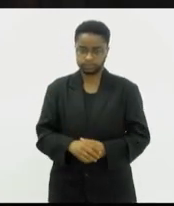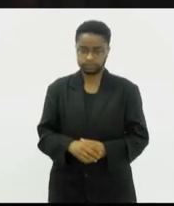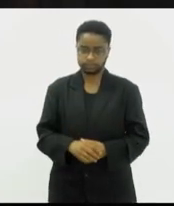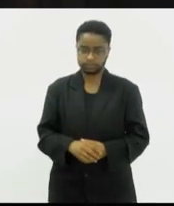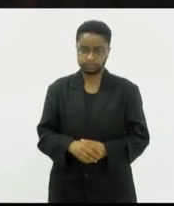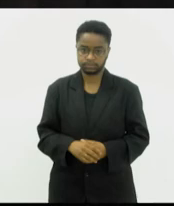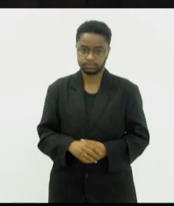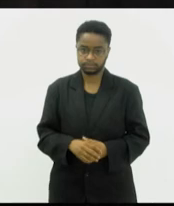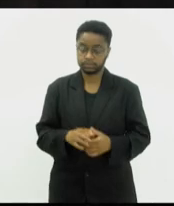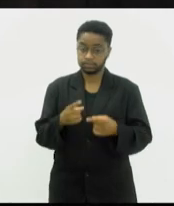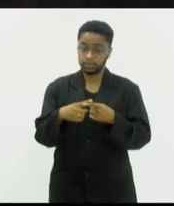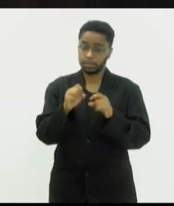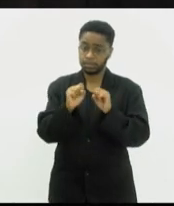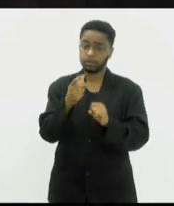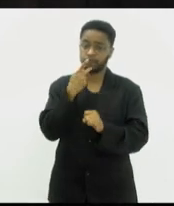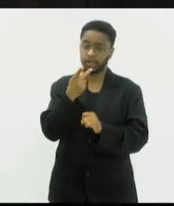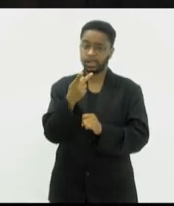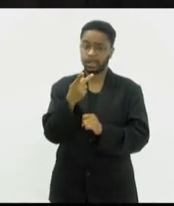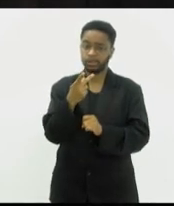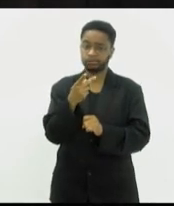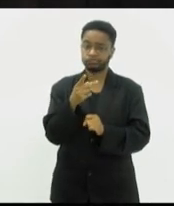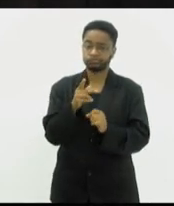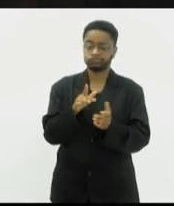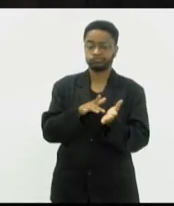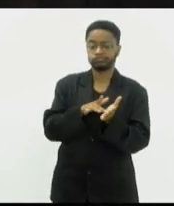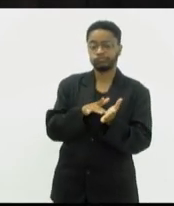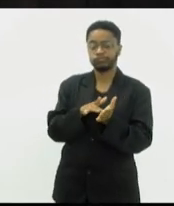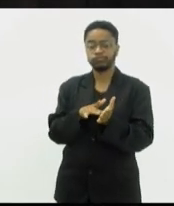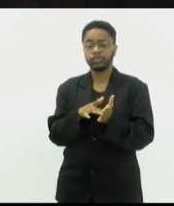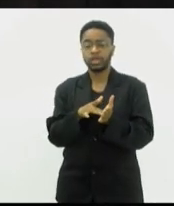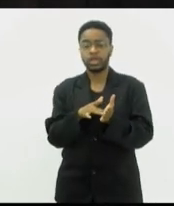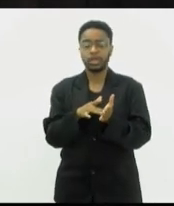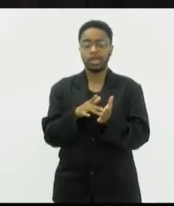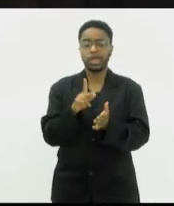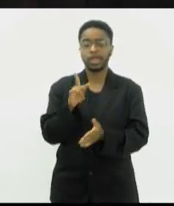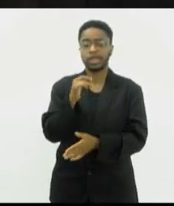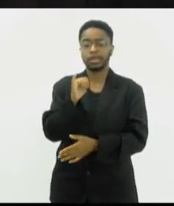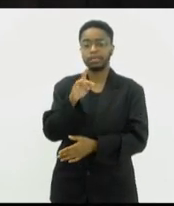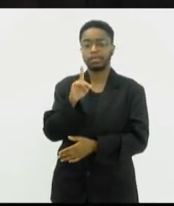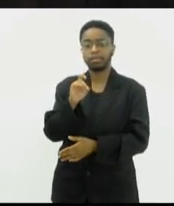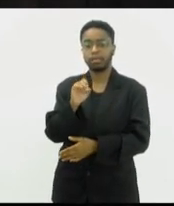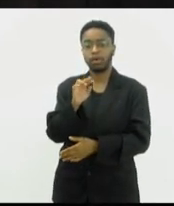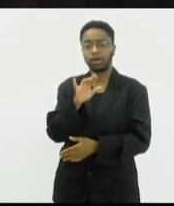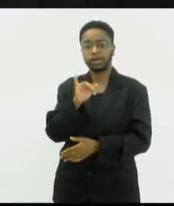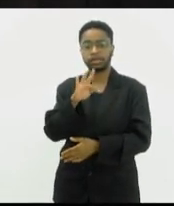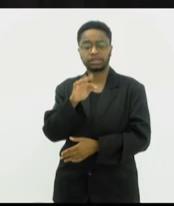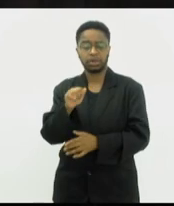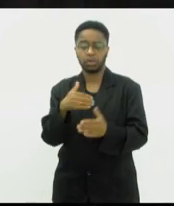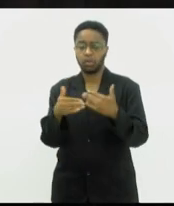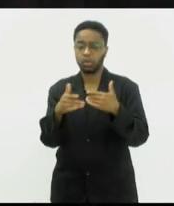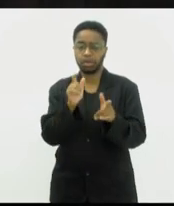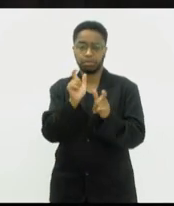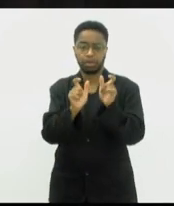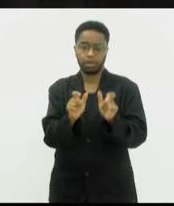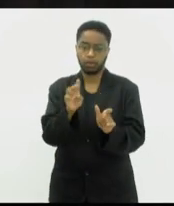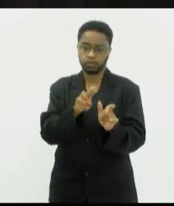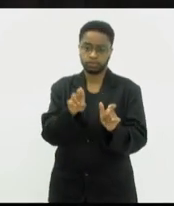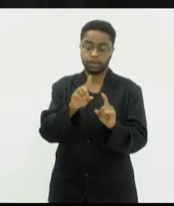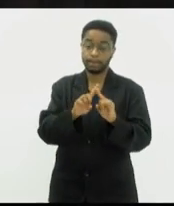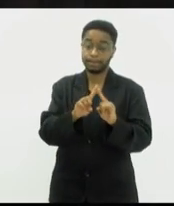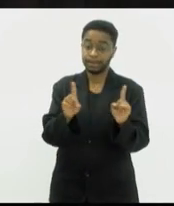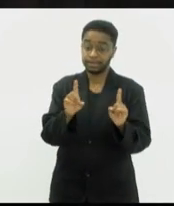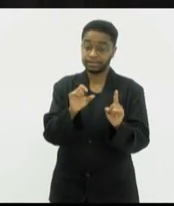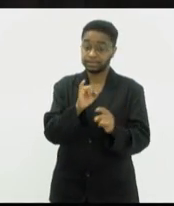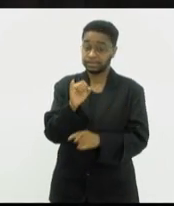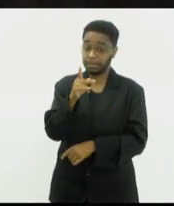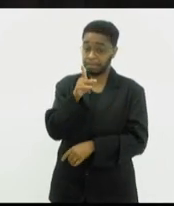Poderia chamar isso tudo de cinismo, hipocrisia, adjetivar com o que vocês possam imaginar. Mas quem é